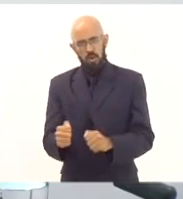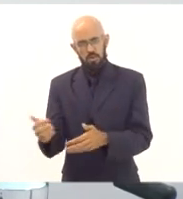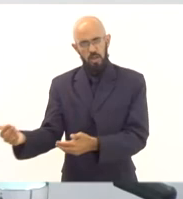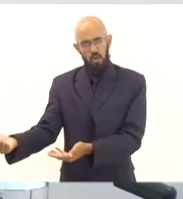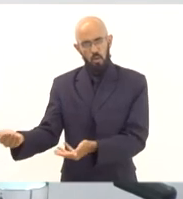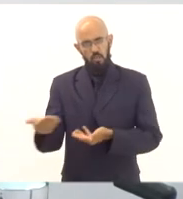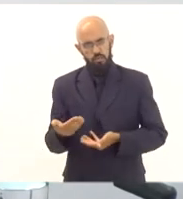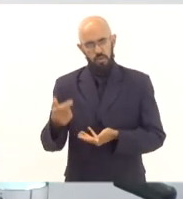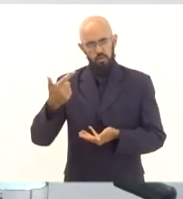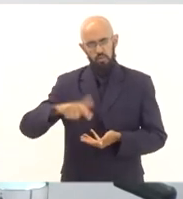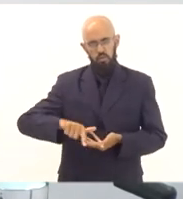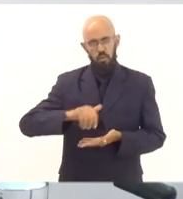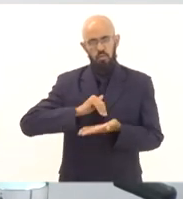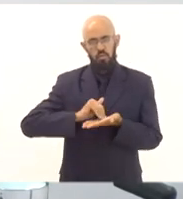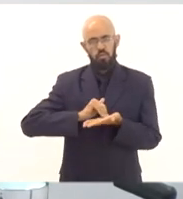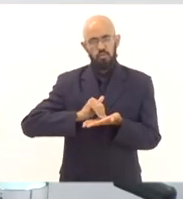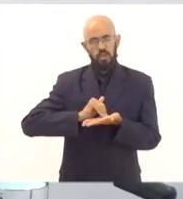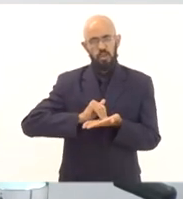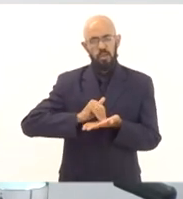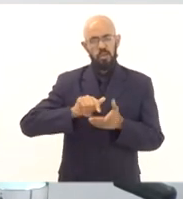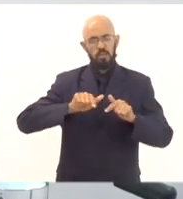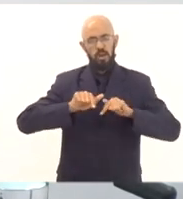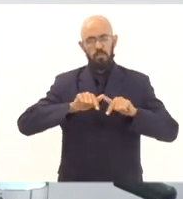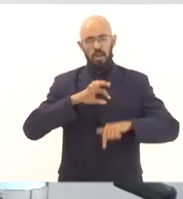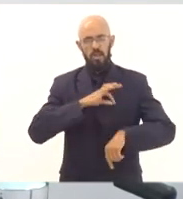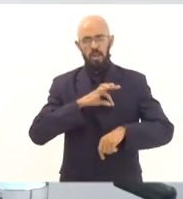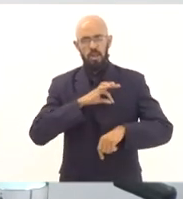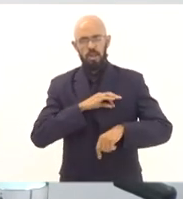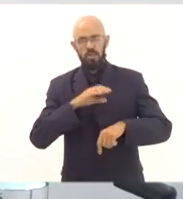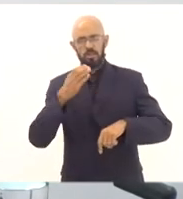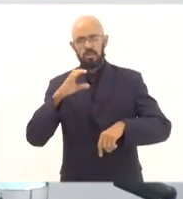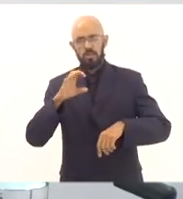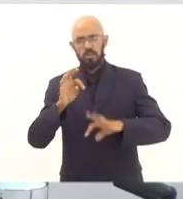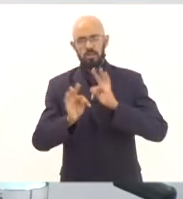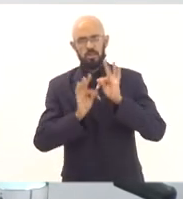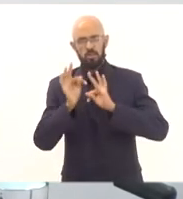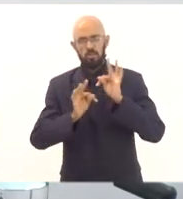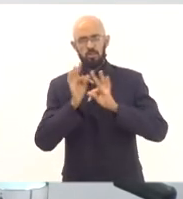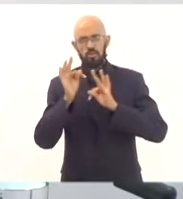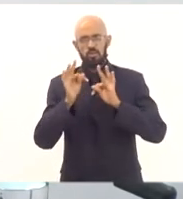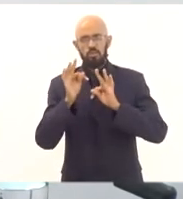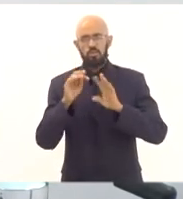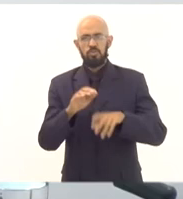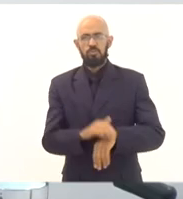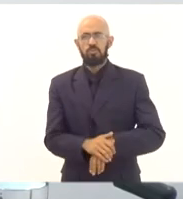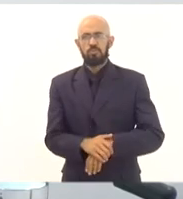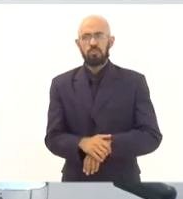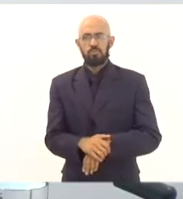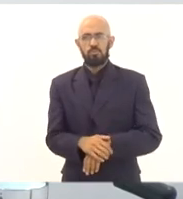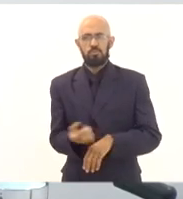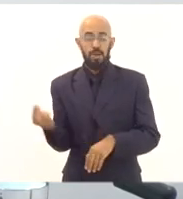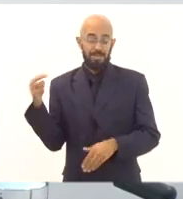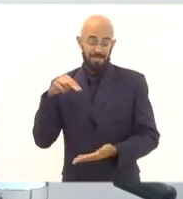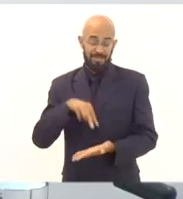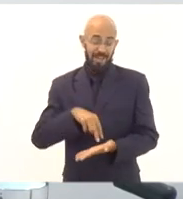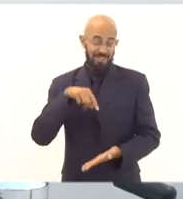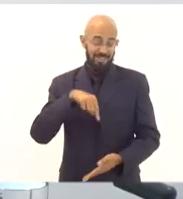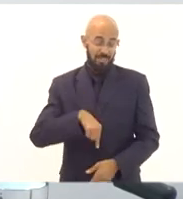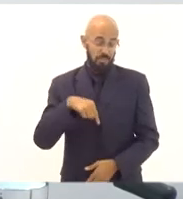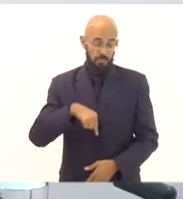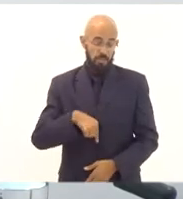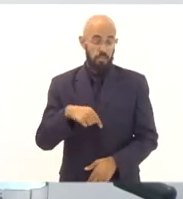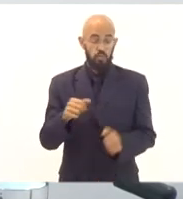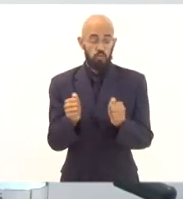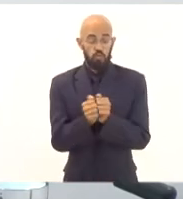secretário de trabalho e renda os secretários nesta Ciência e Tecnologia faz para estarem aqui